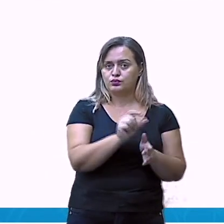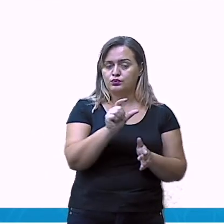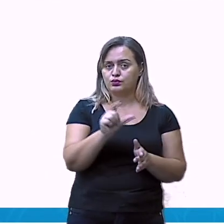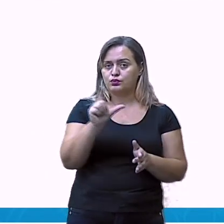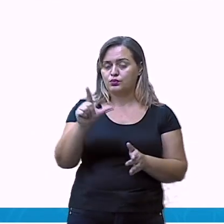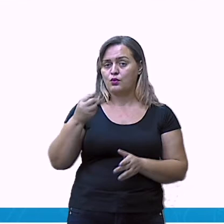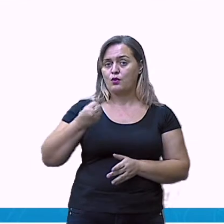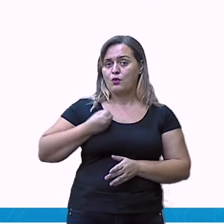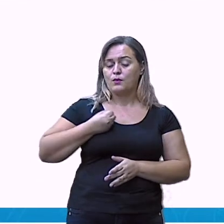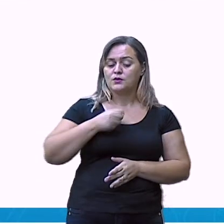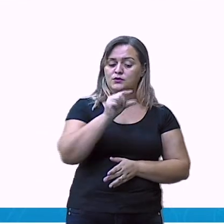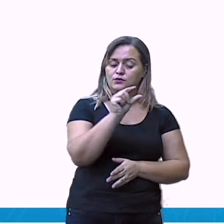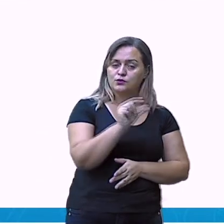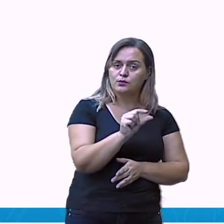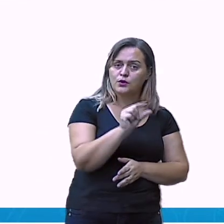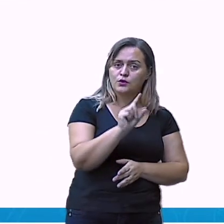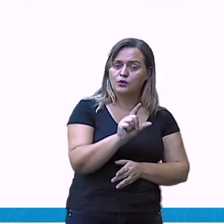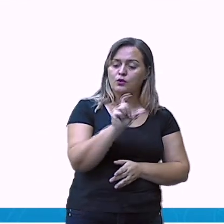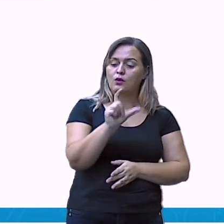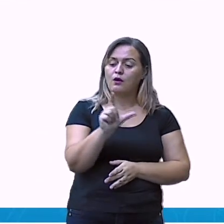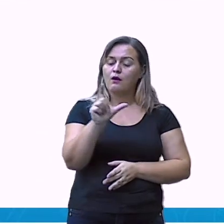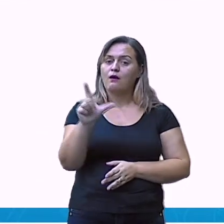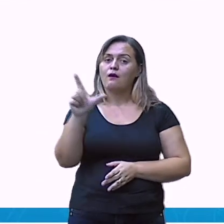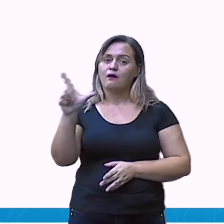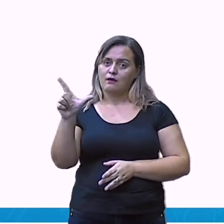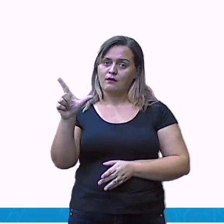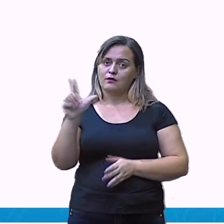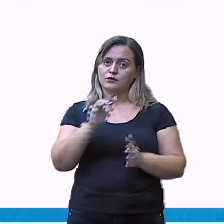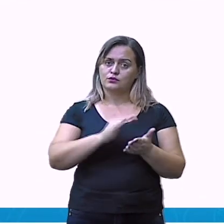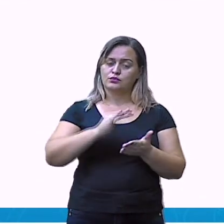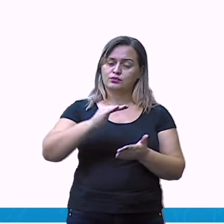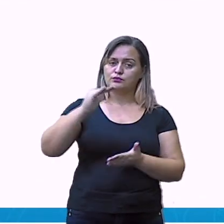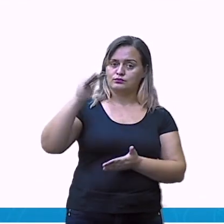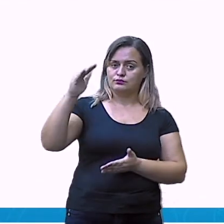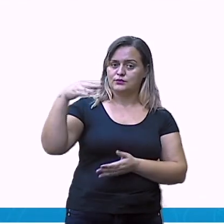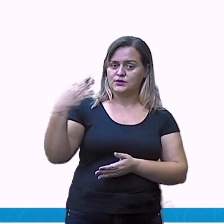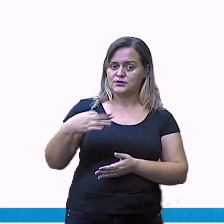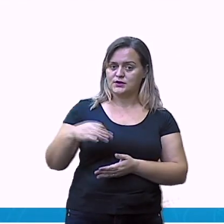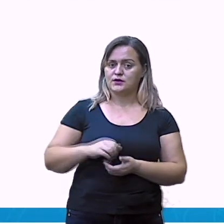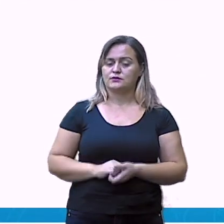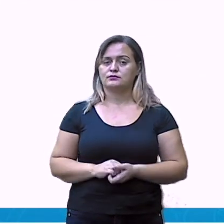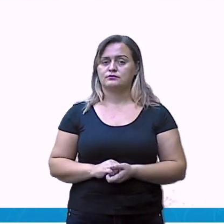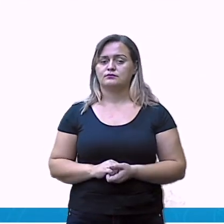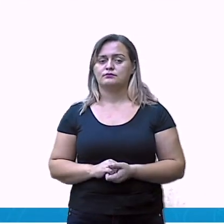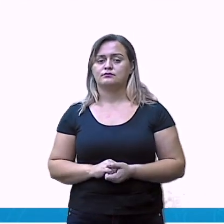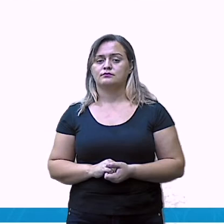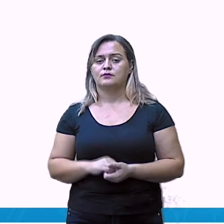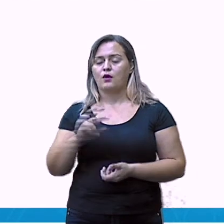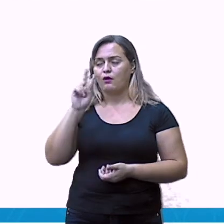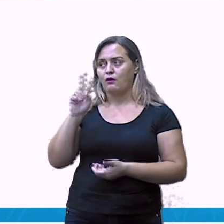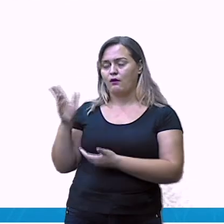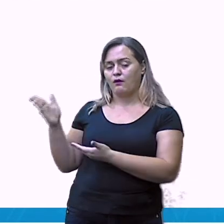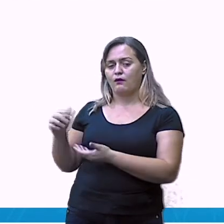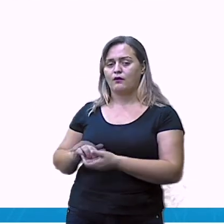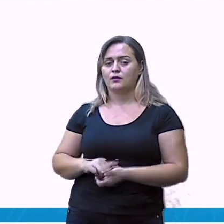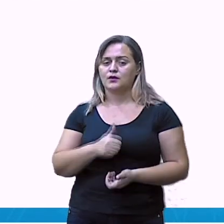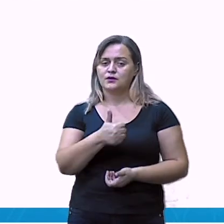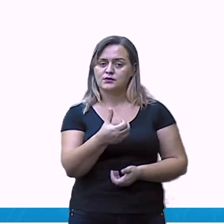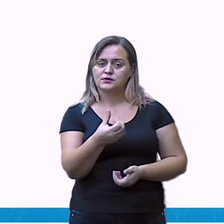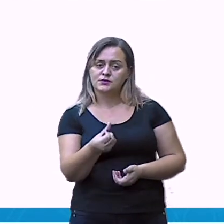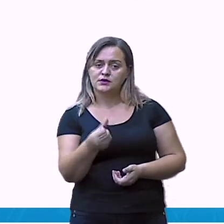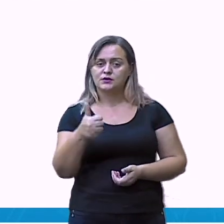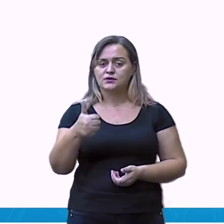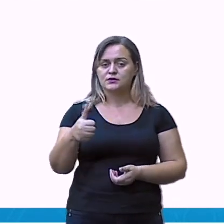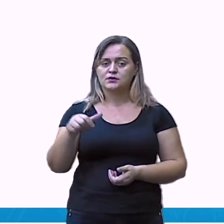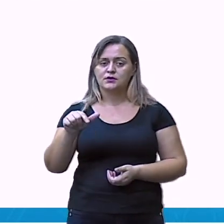maior. Então, eu vou começar aqui com 16, que foi o menos votado, 19, 24,